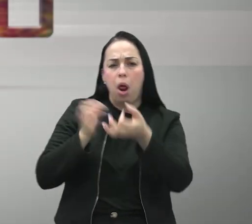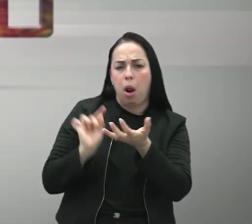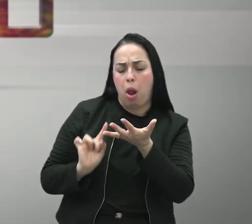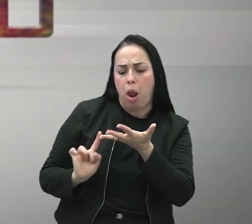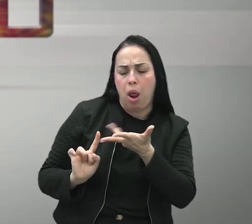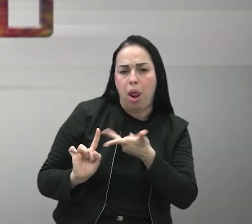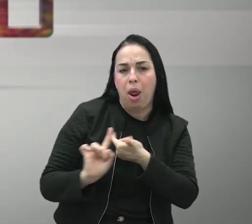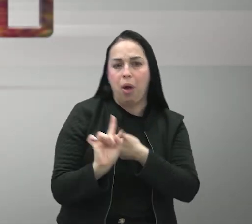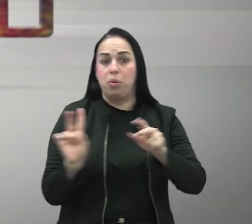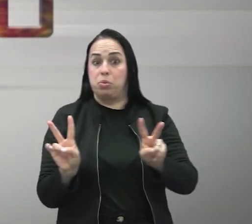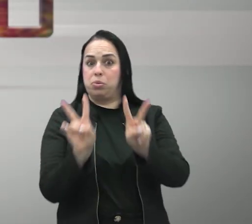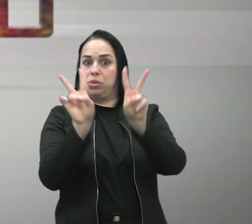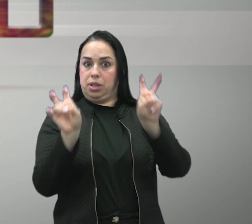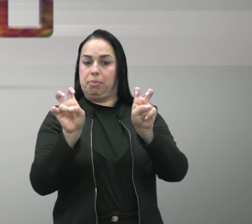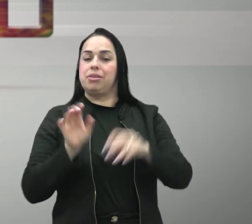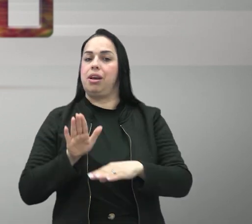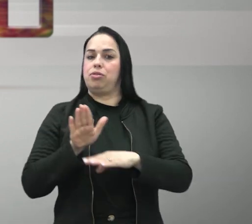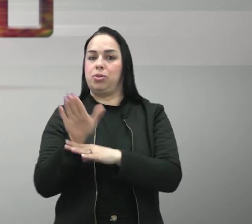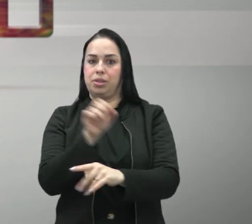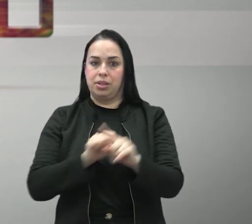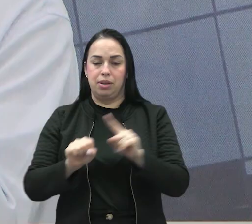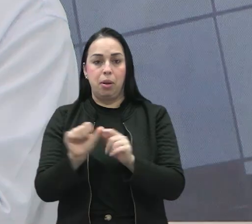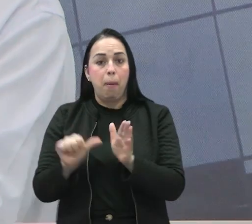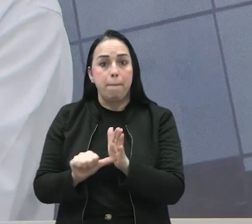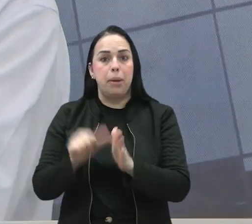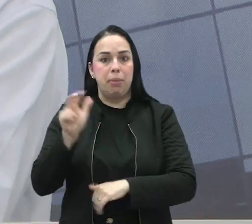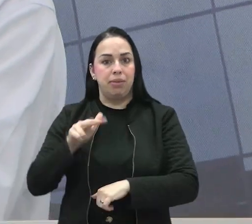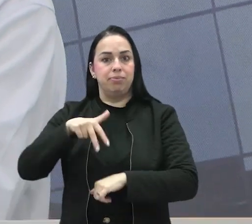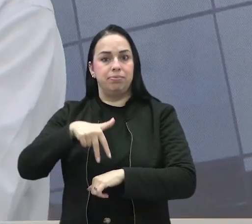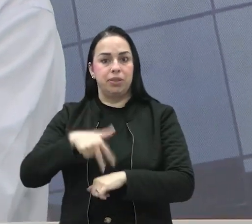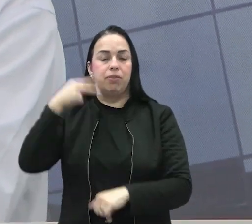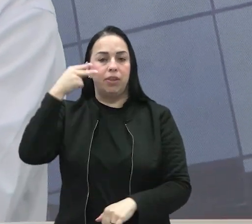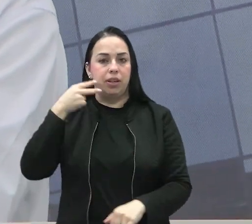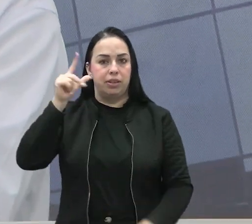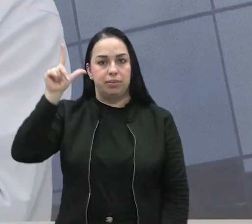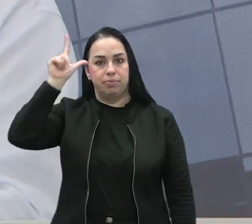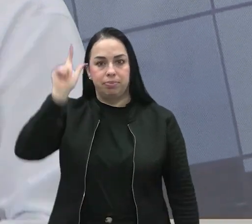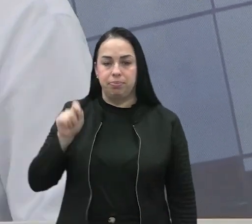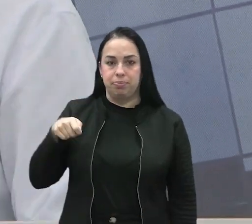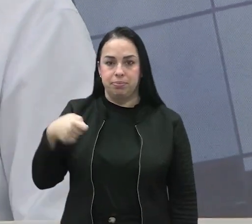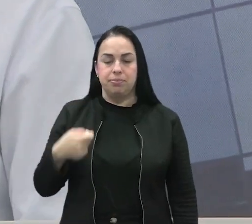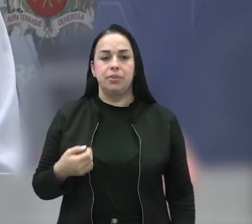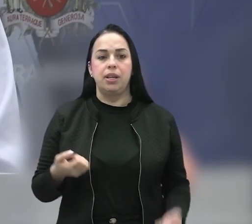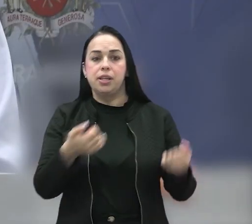à tribuna para debater assuntos de interesse público, o primeiro orador, o vereador Lino Bispo, comentou